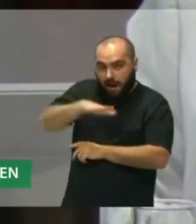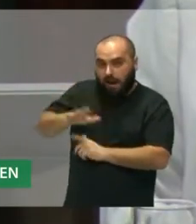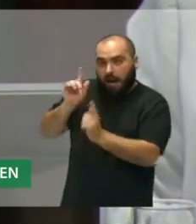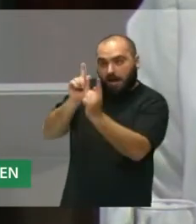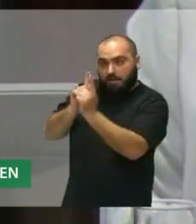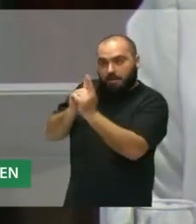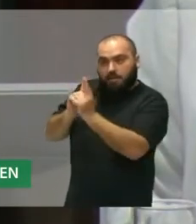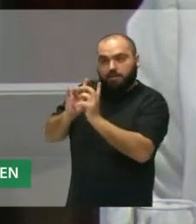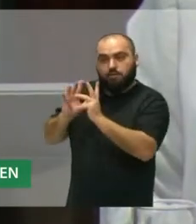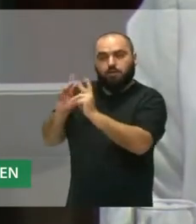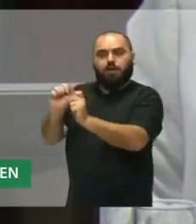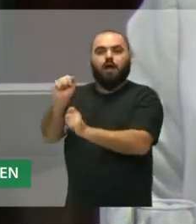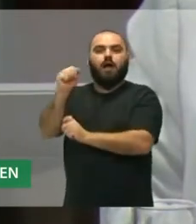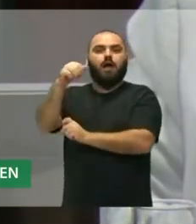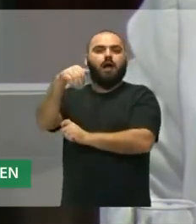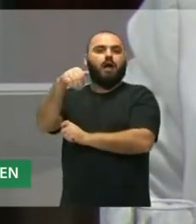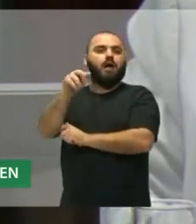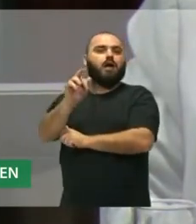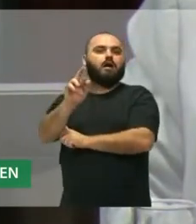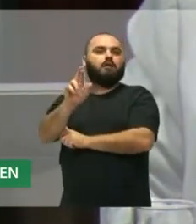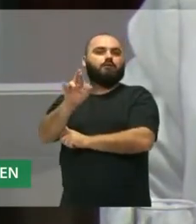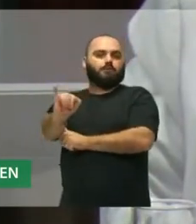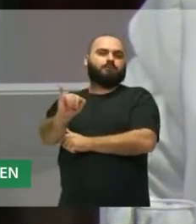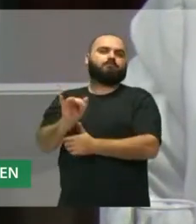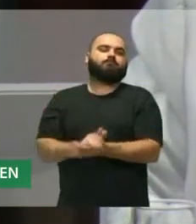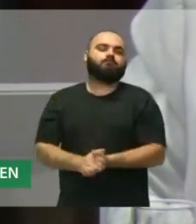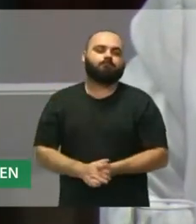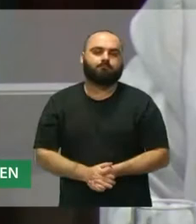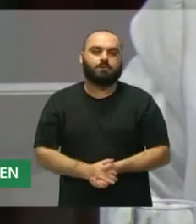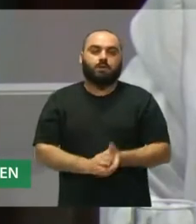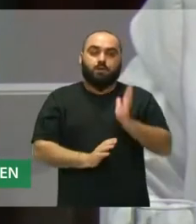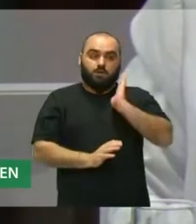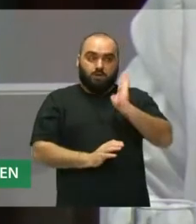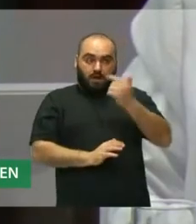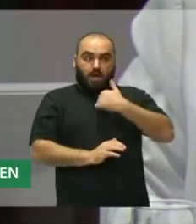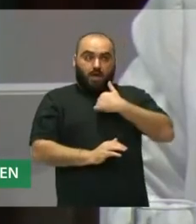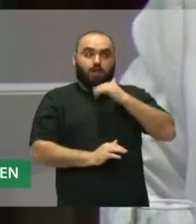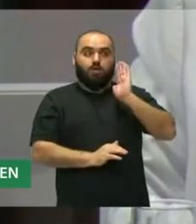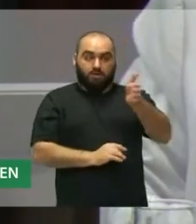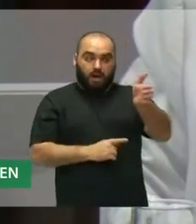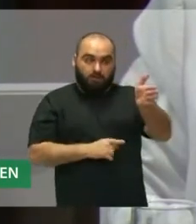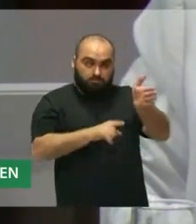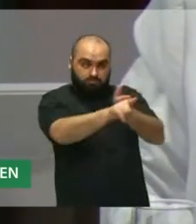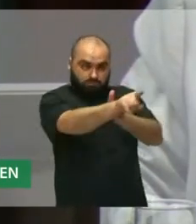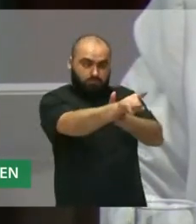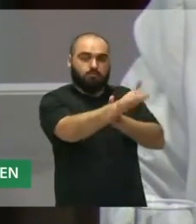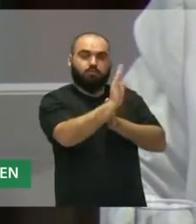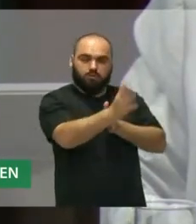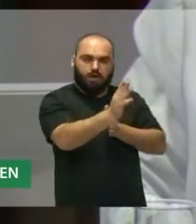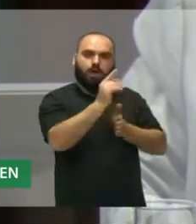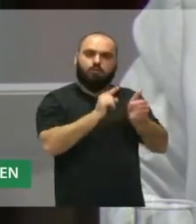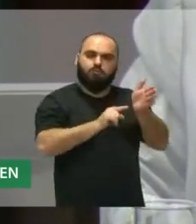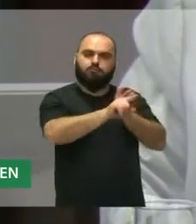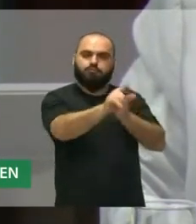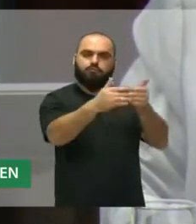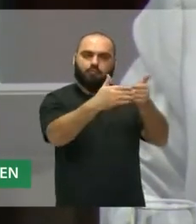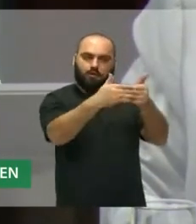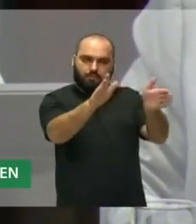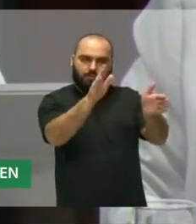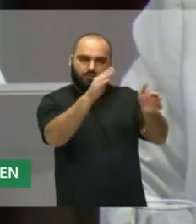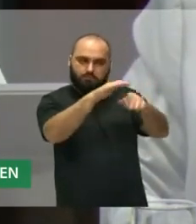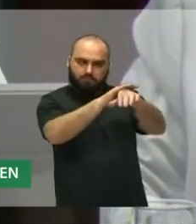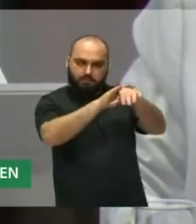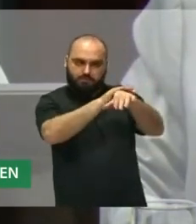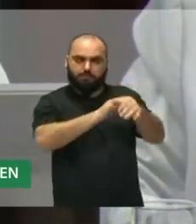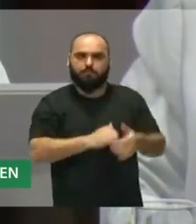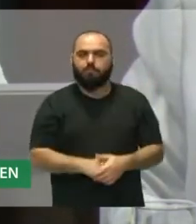nossa região da ANFRE, né? Então, fiquem à vontade. Eu já vou fazer aqui uma primeira pergunta, já para a gente ir abrindo.